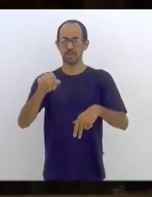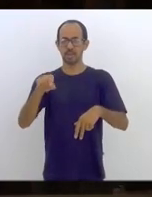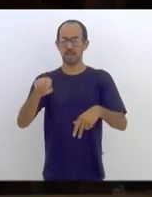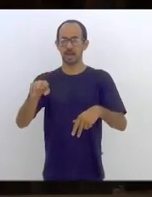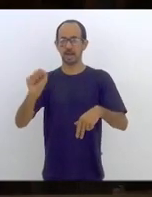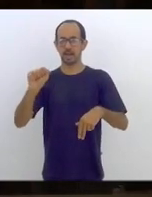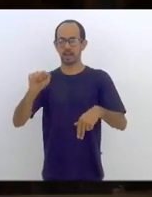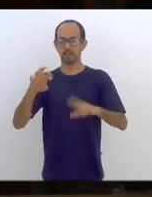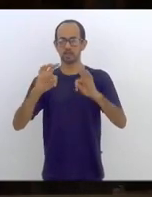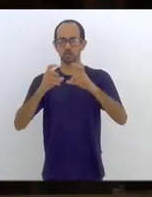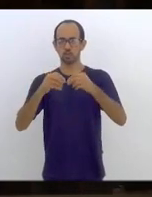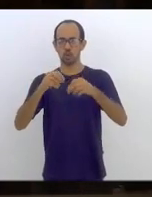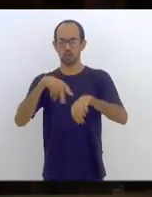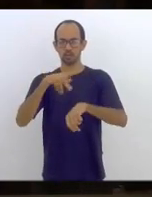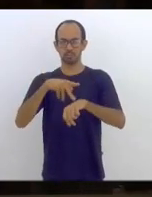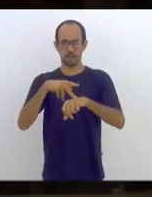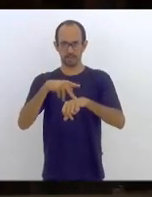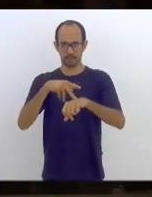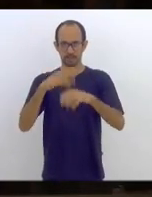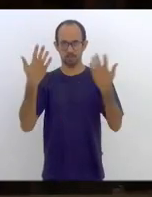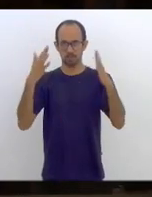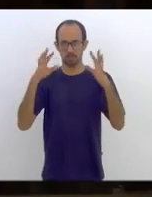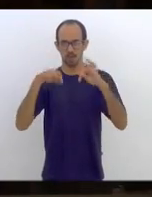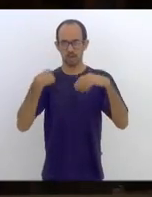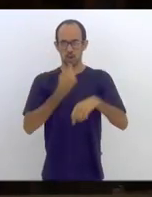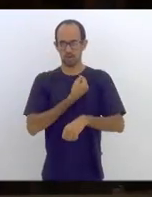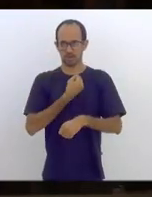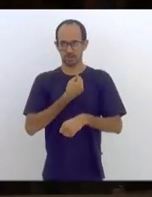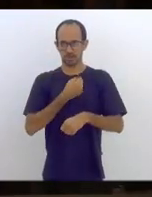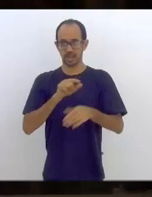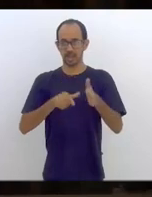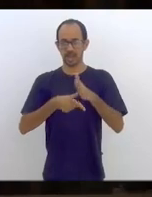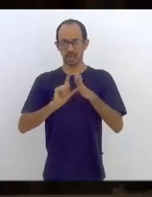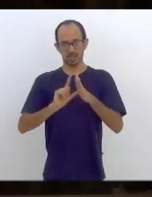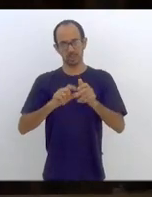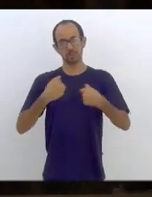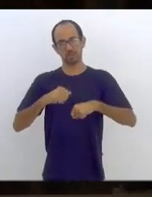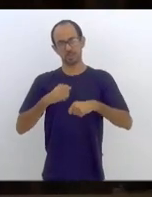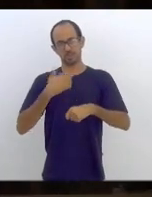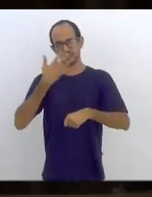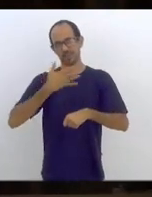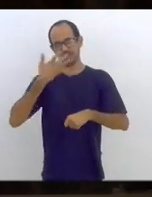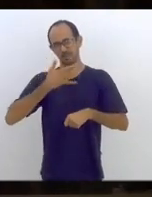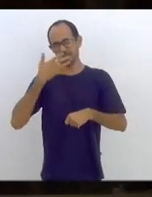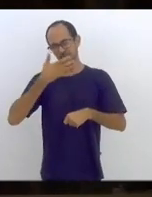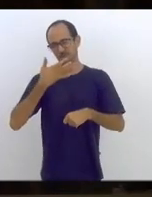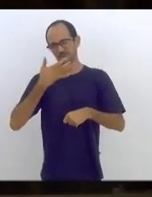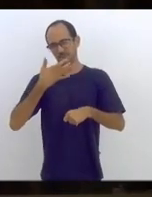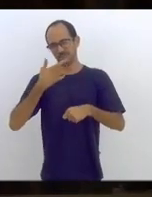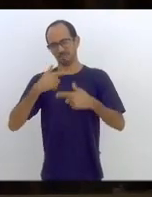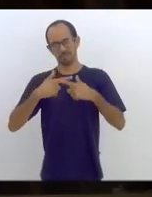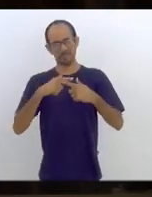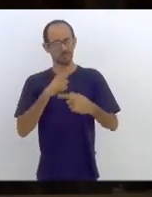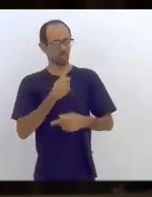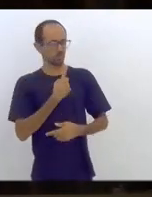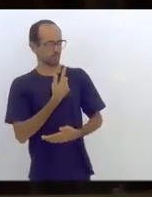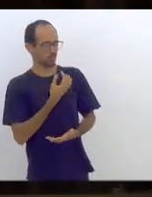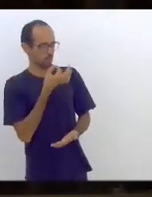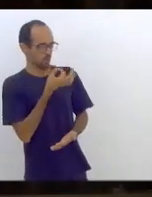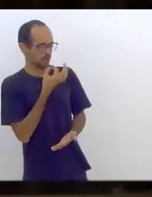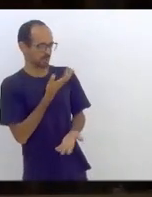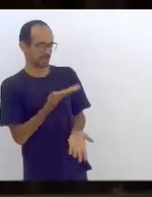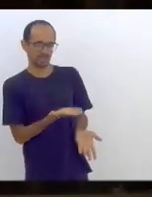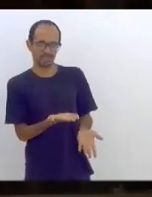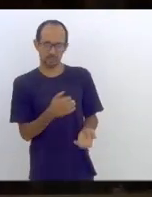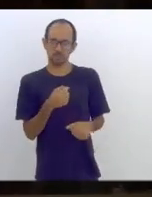o povo preto, viva nós. E eu não vou poder sair daqui antes sem cantar uma música, porque estou com o microfone na mão, né? Vou